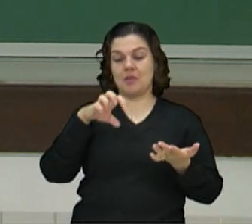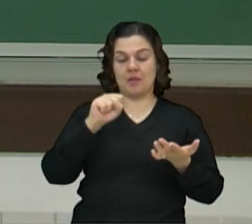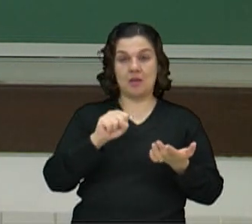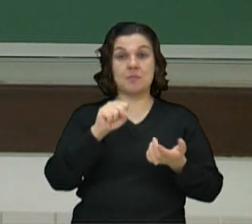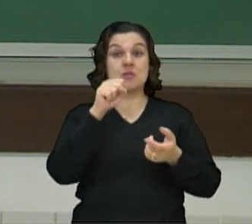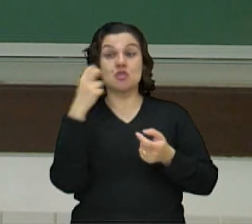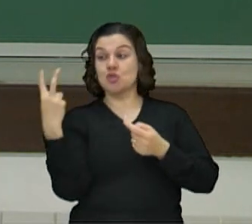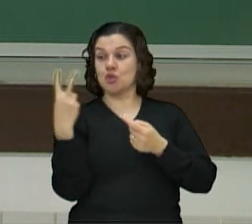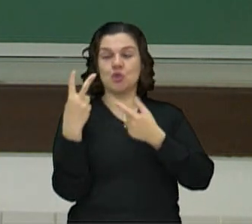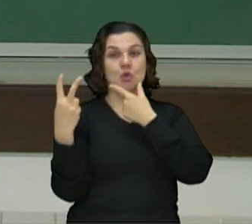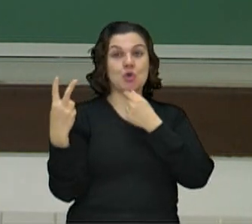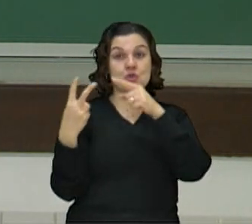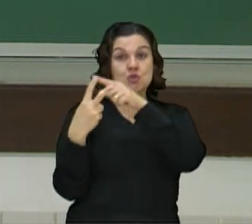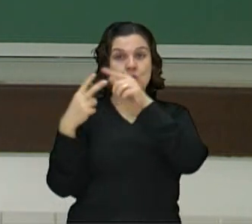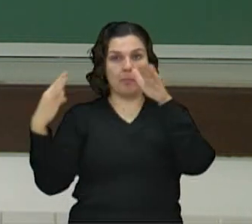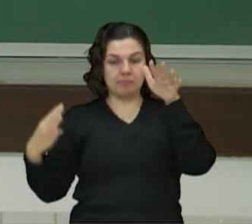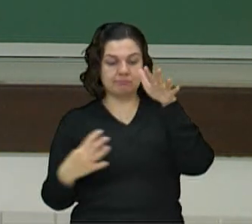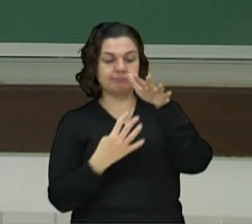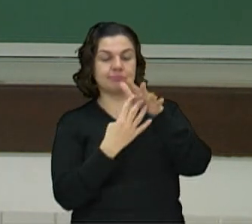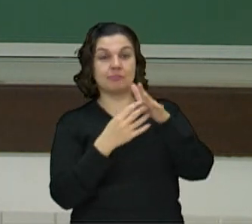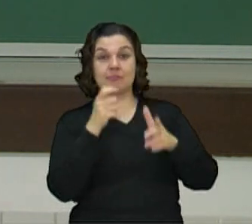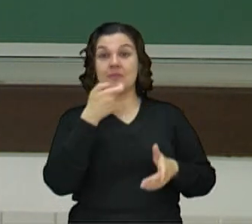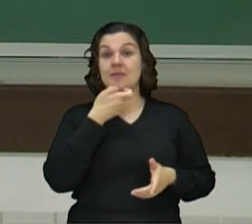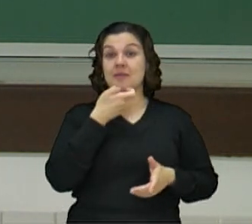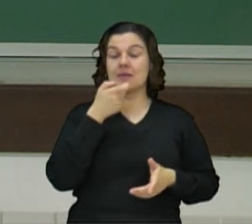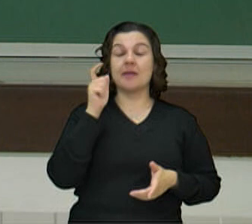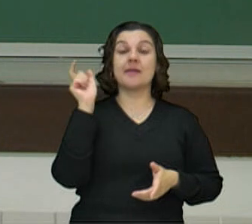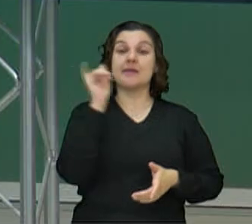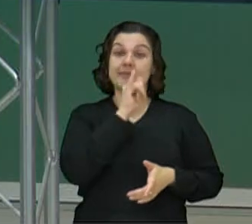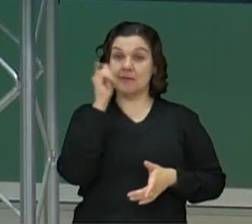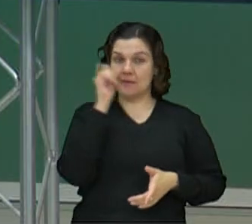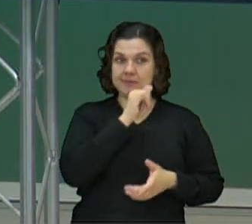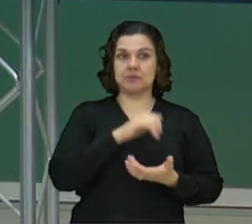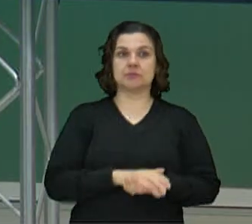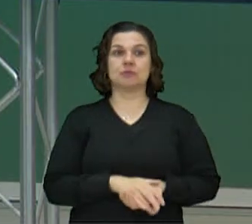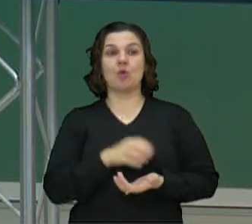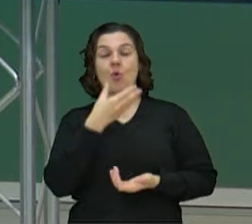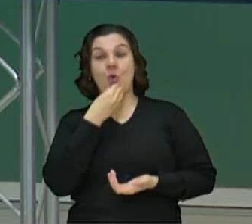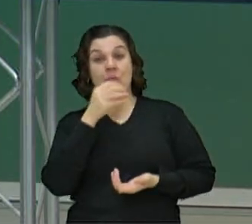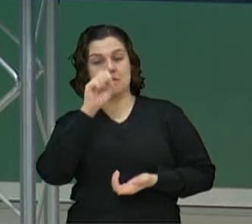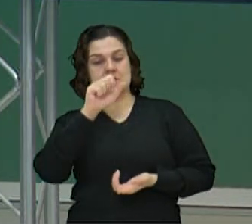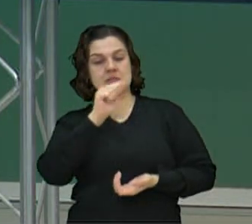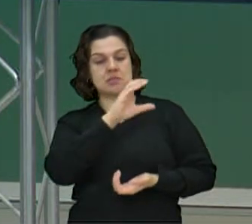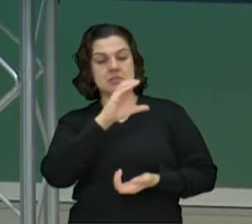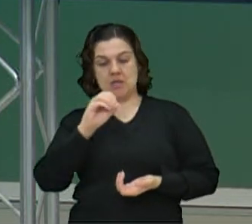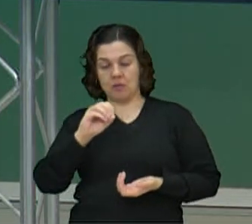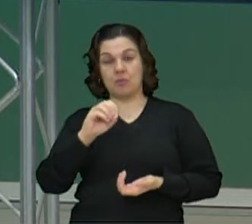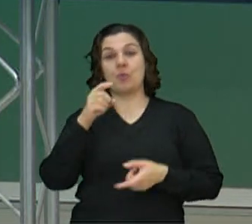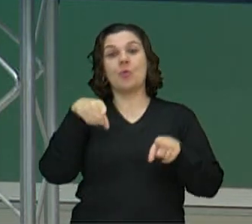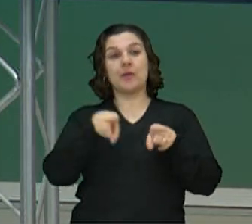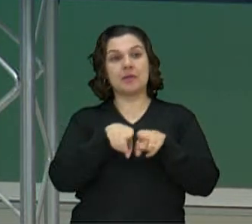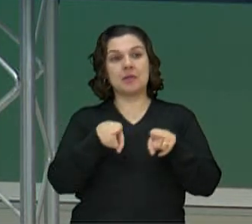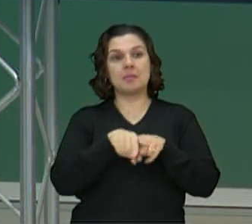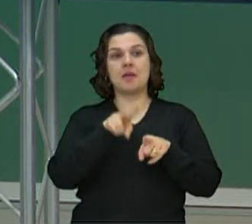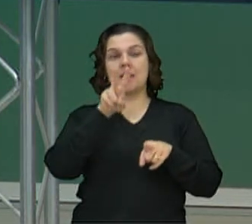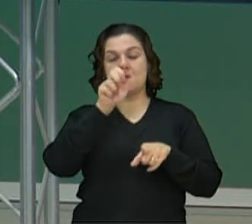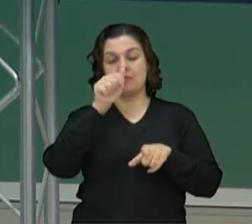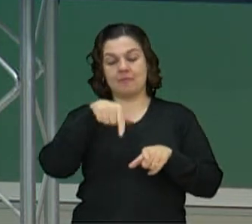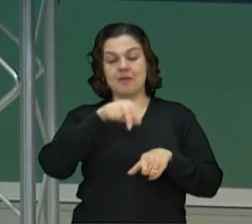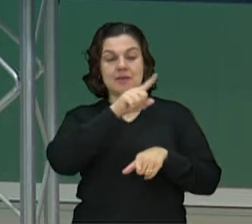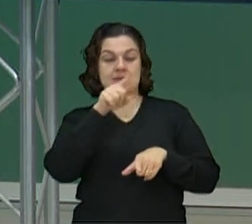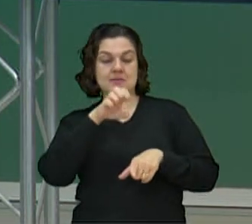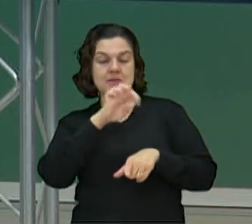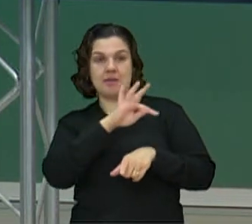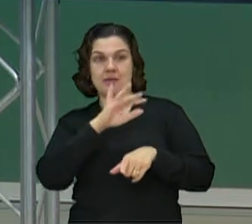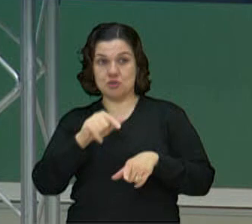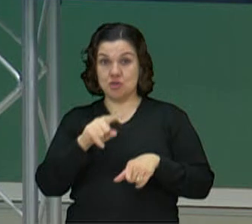imagem de dois imigrantes italianos, Nicola Sacco e Bartolomeo Vanzetti, que foram acusados de